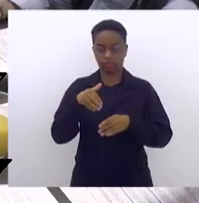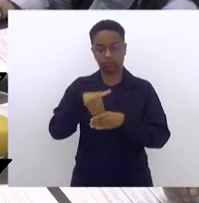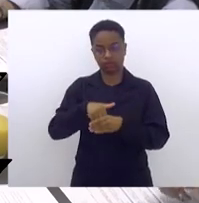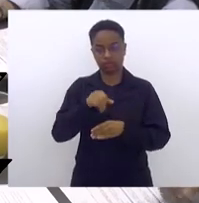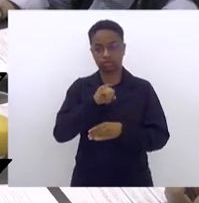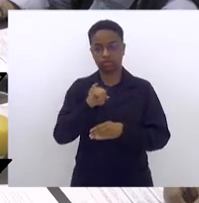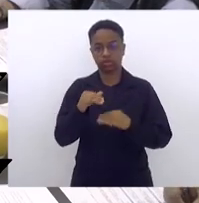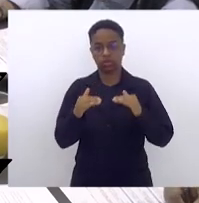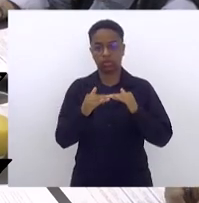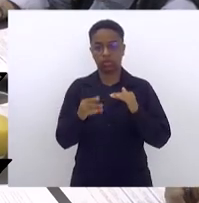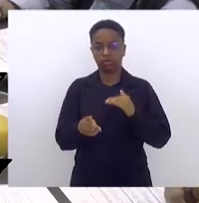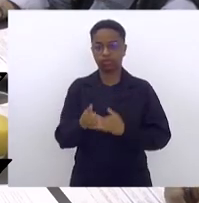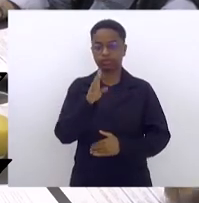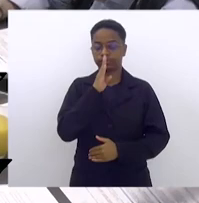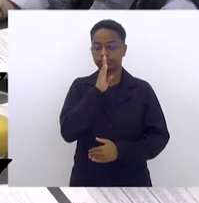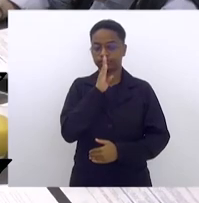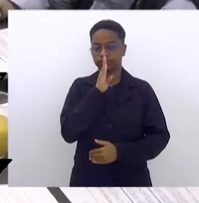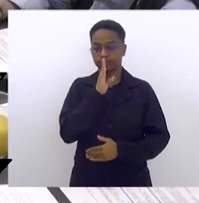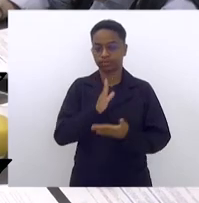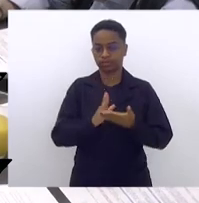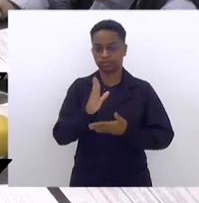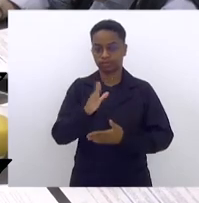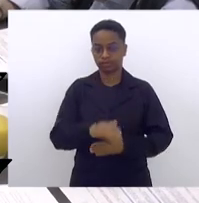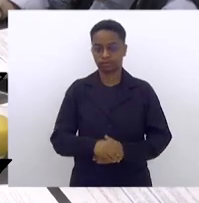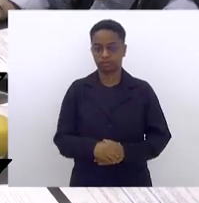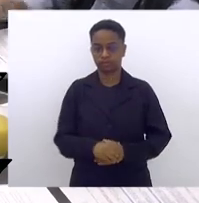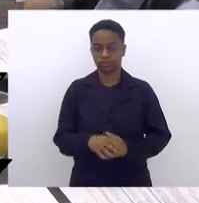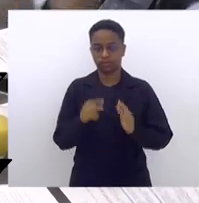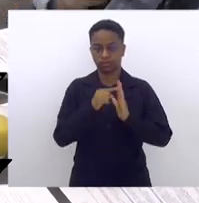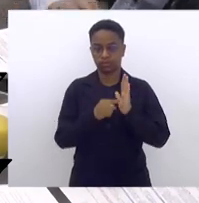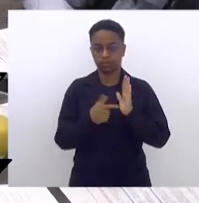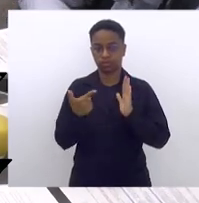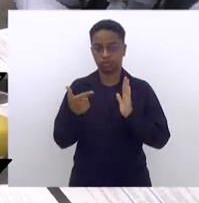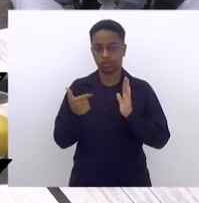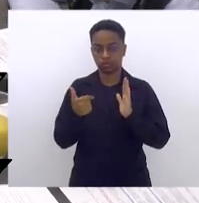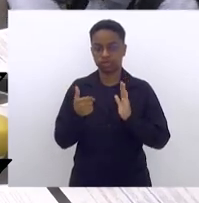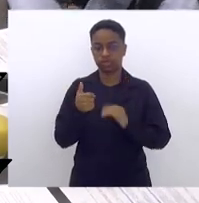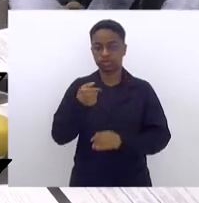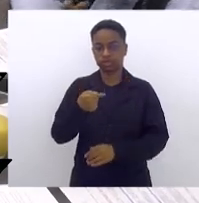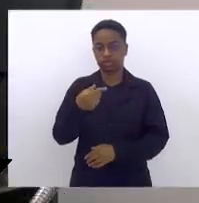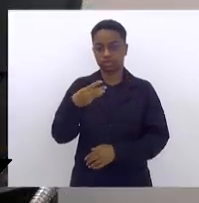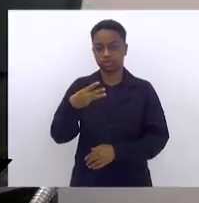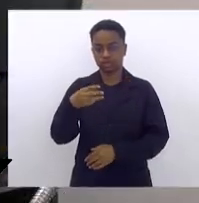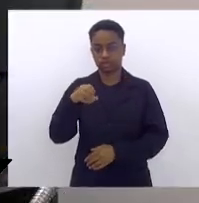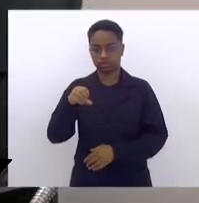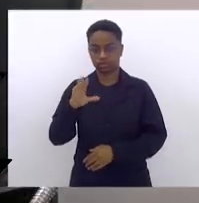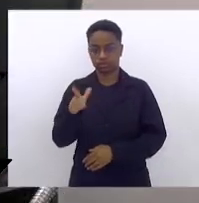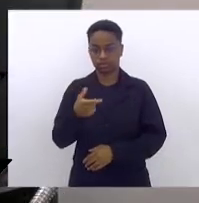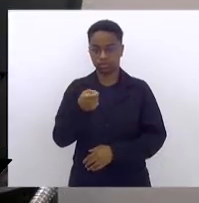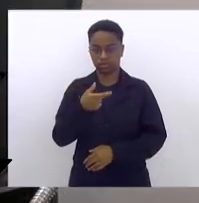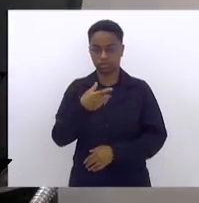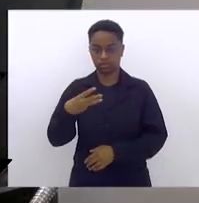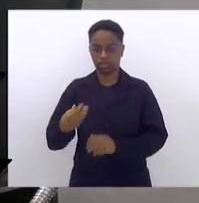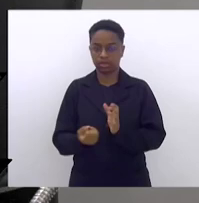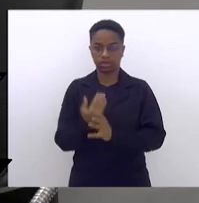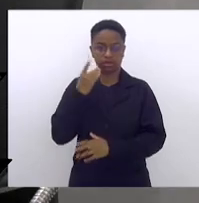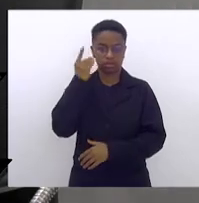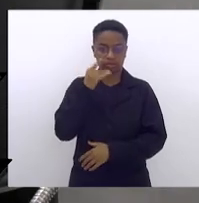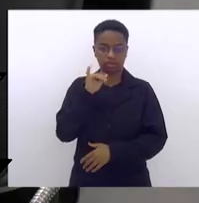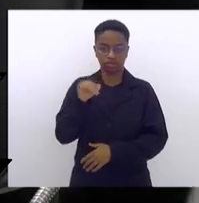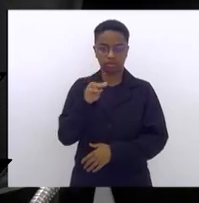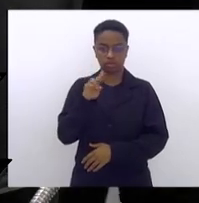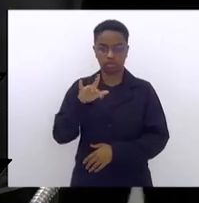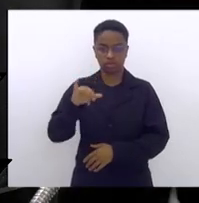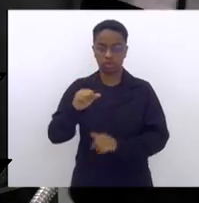votação, senhores que aprovam, permaneçam como estão. Aprovado. 12 da pauta, PL 739 de 2023, de autoria do deputado Júlio Rocha,